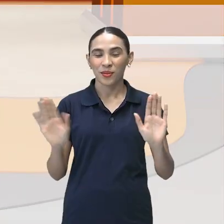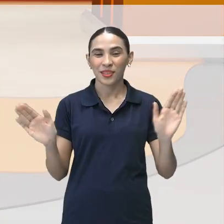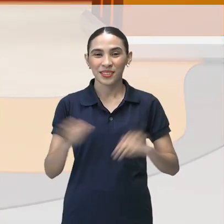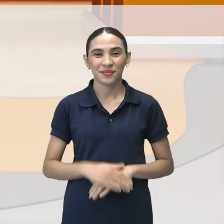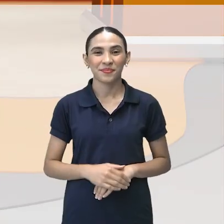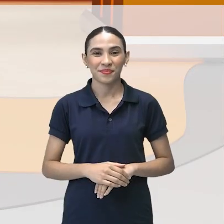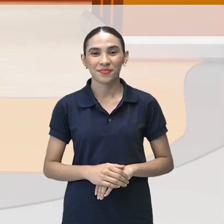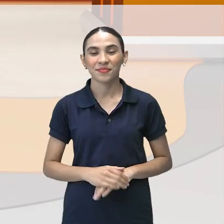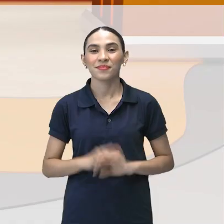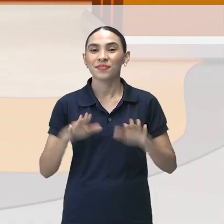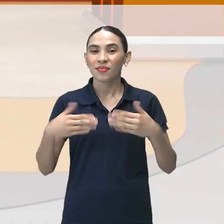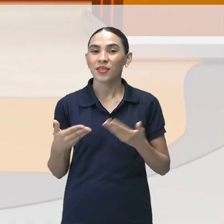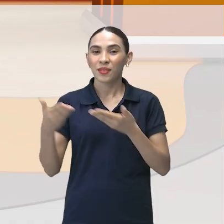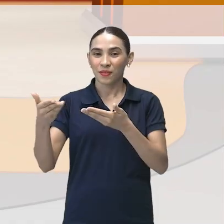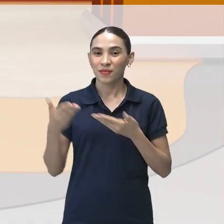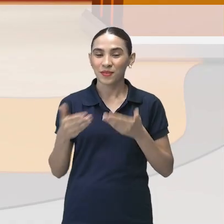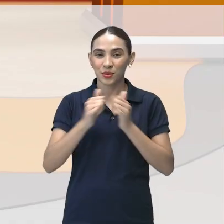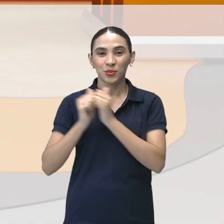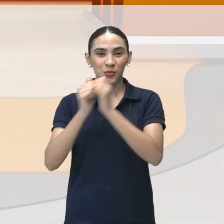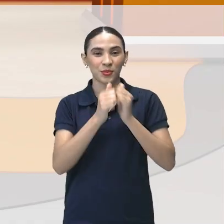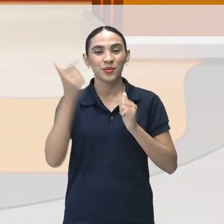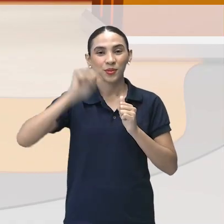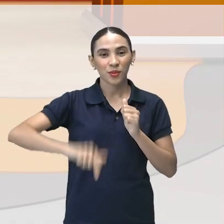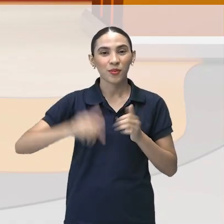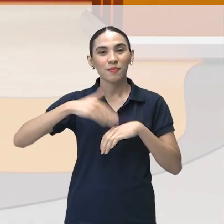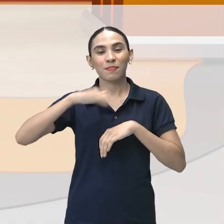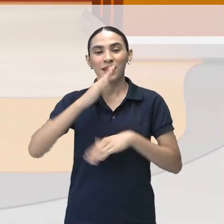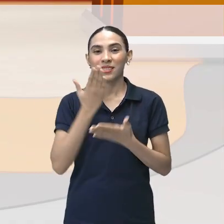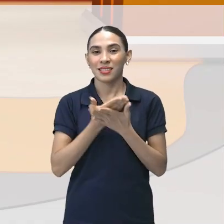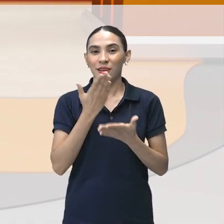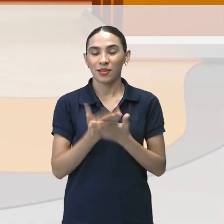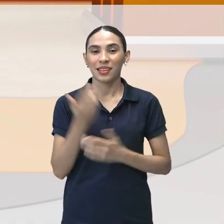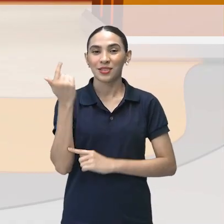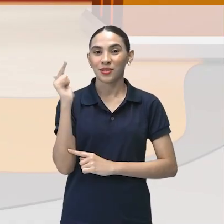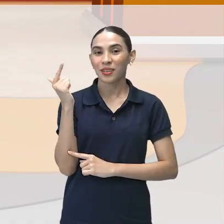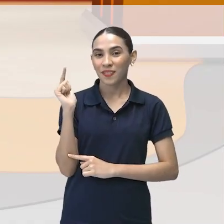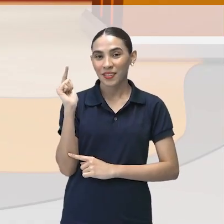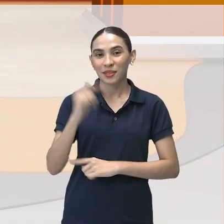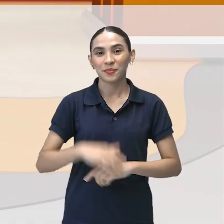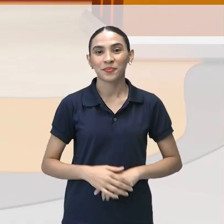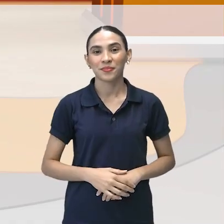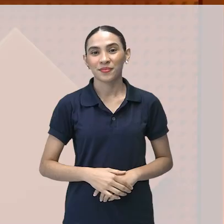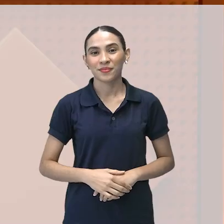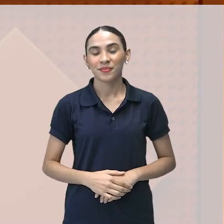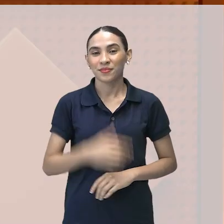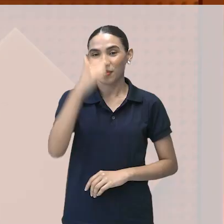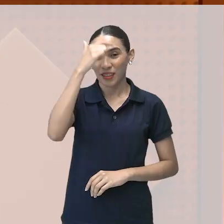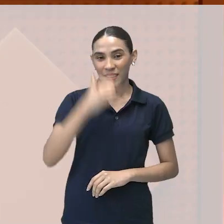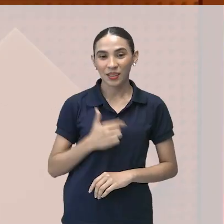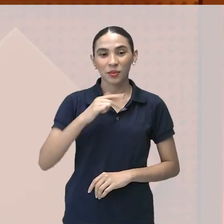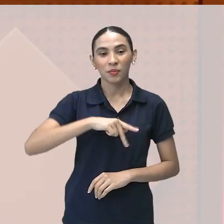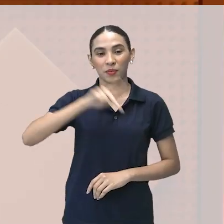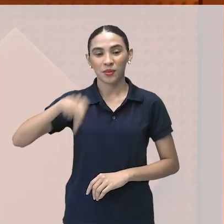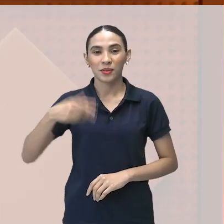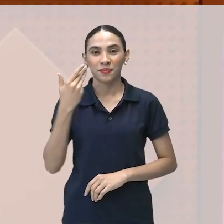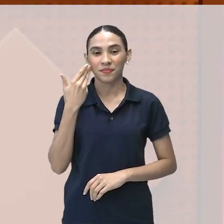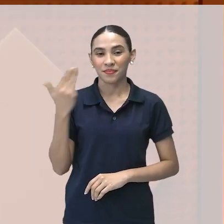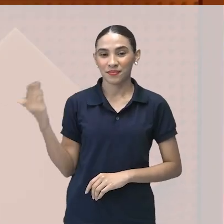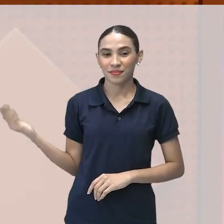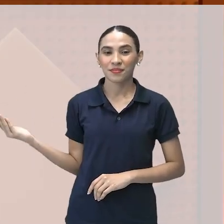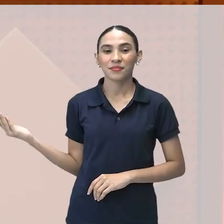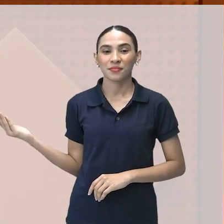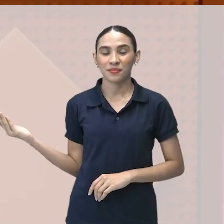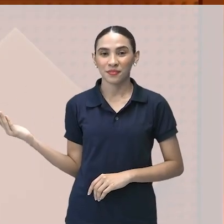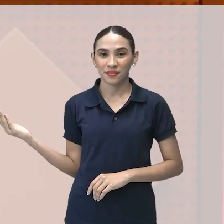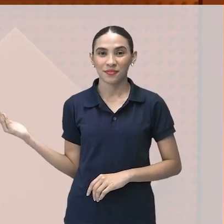Olá a todos vocês, estamos aqui reunidos para mais uma aula de Geografia. Eu sou a professora